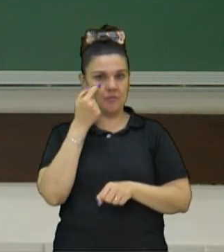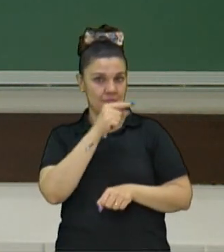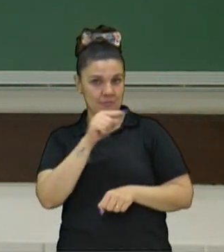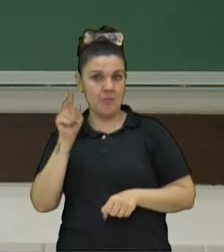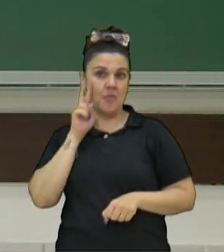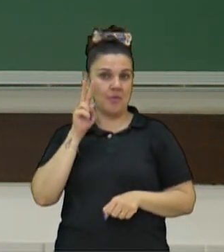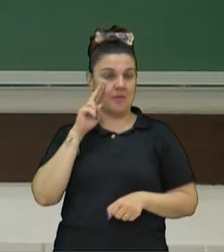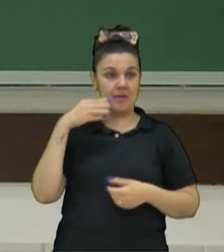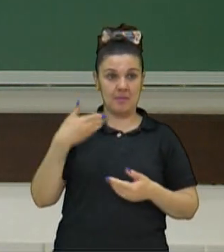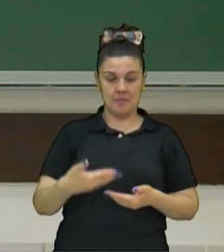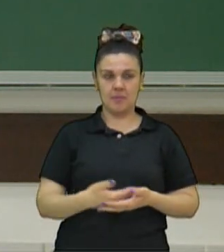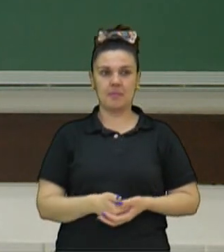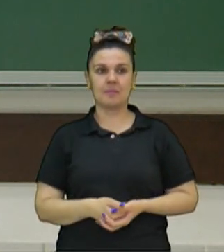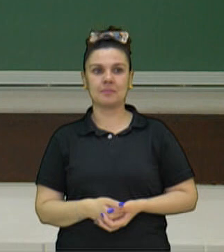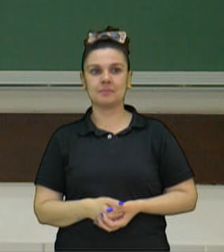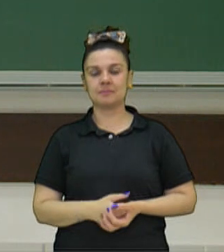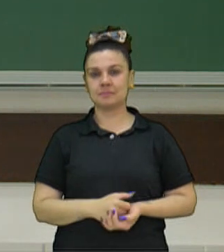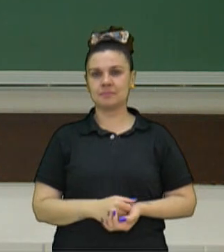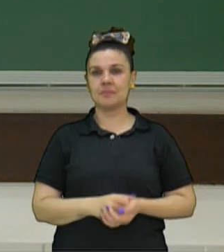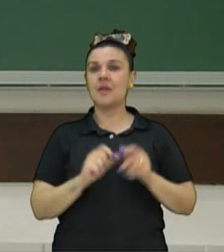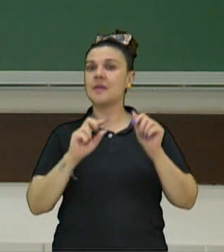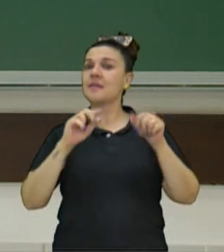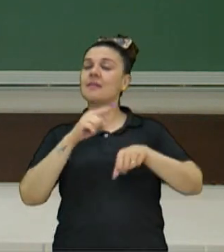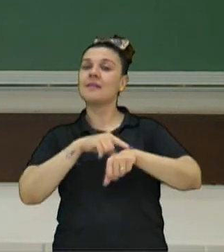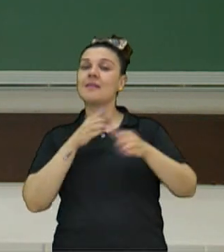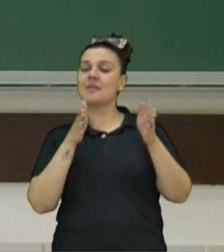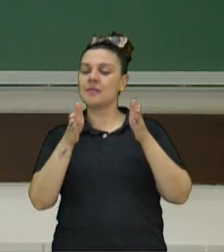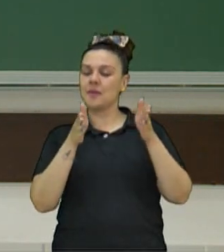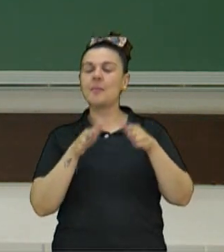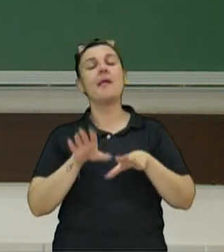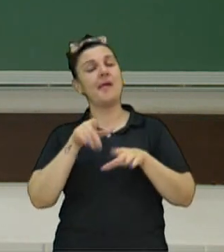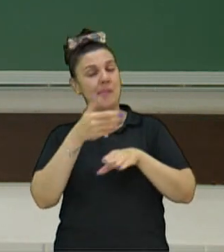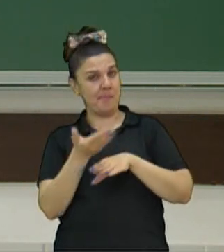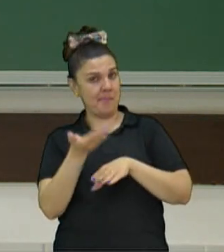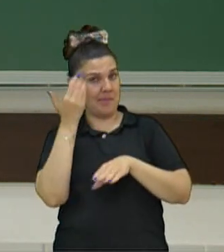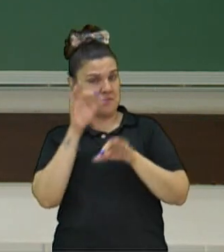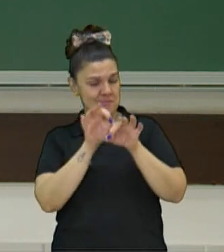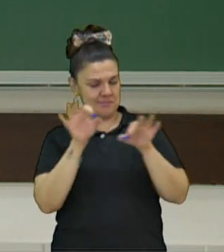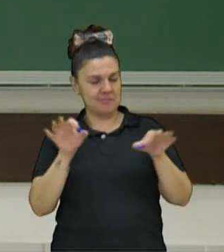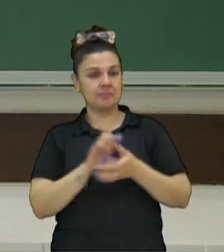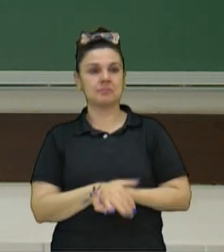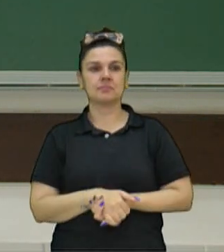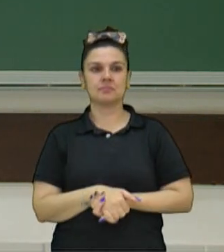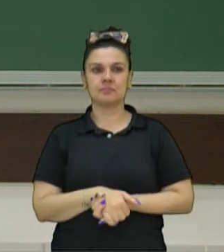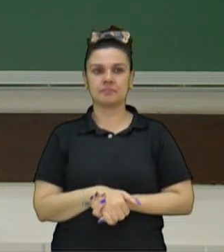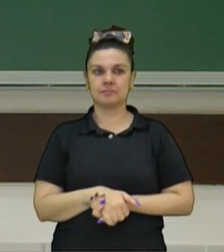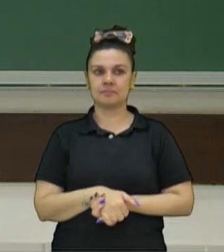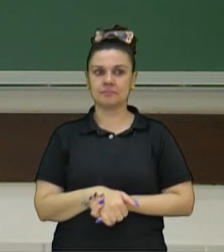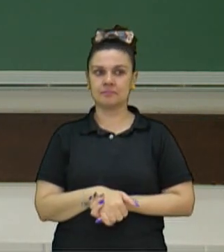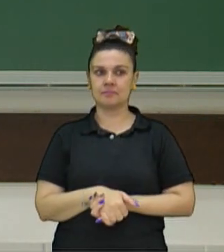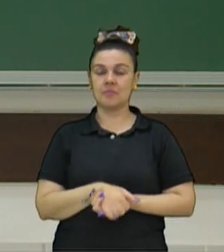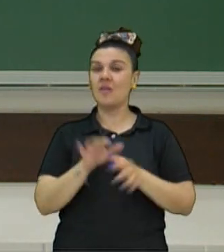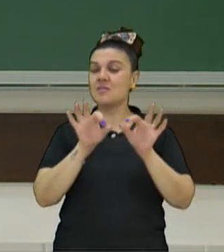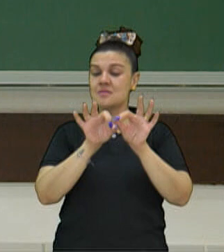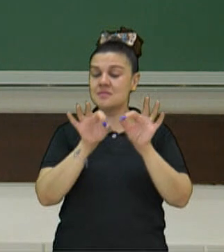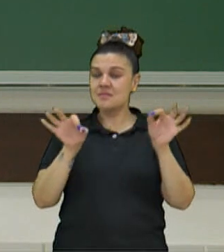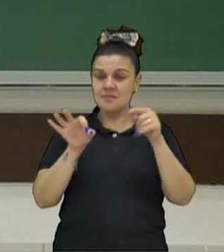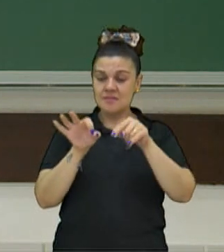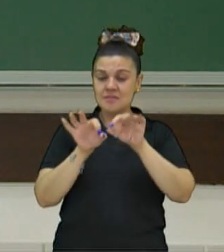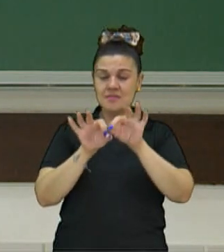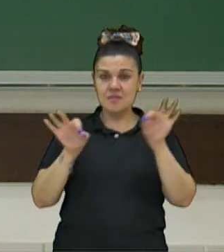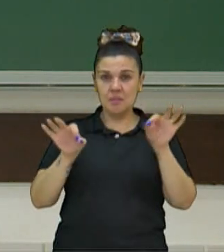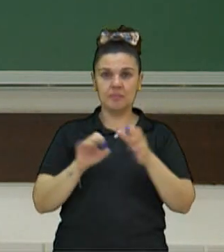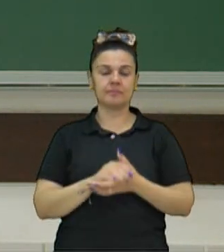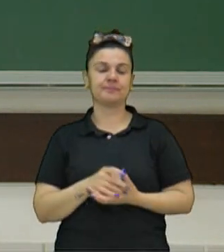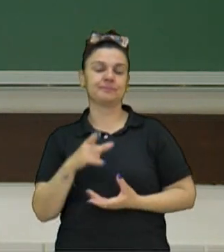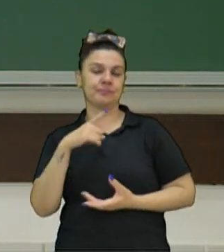uma relembrada? Simple past. Que tempo é esse? Passado simples. Muito bem. Simples, ó, o nome dele já diz. Em